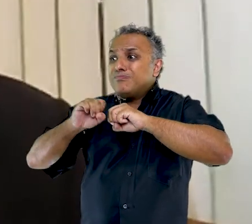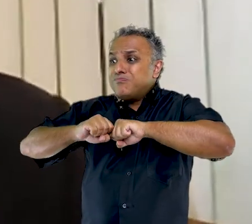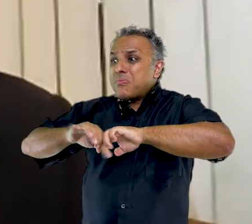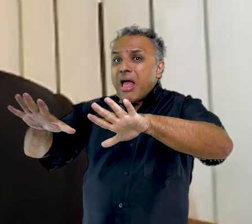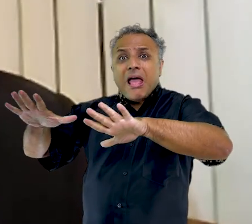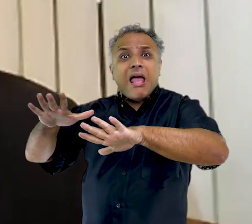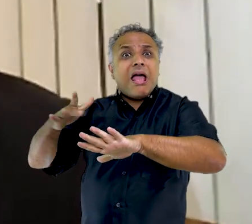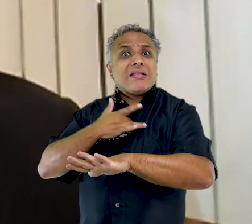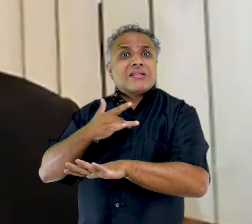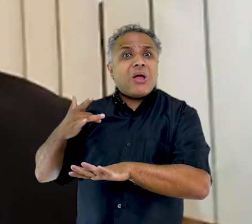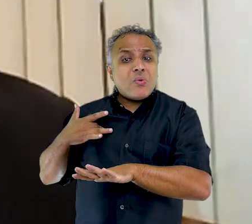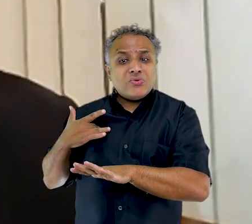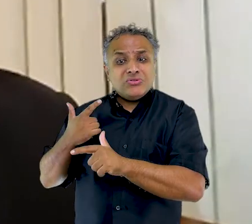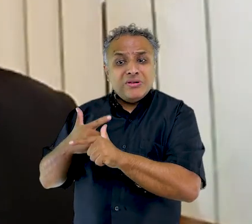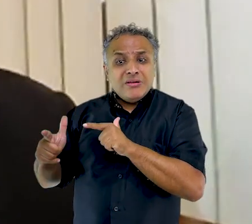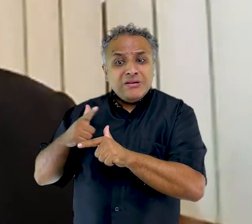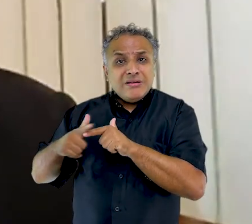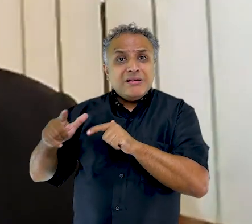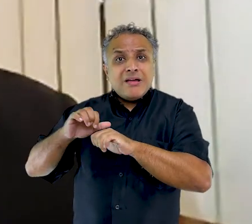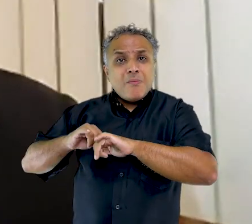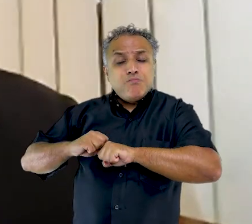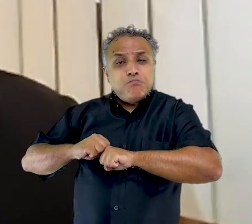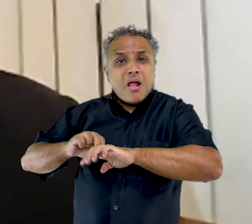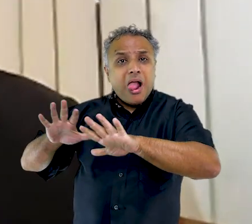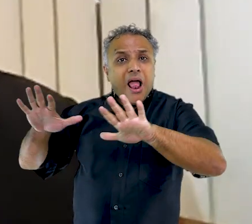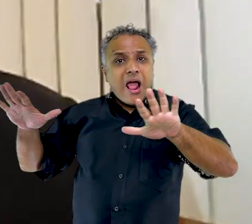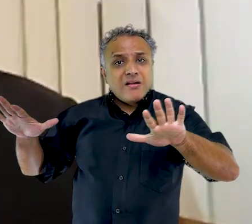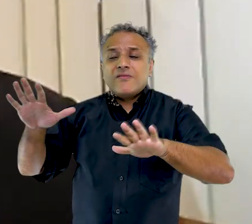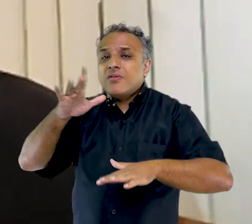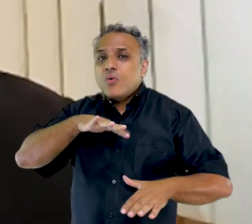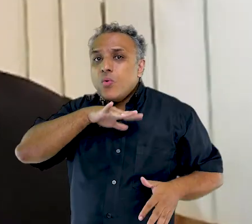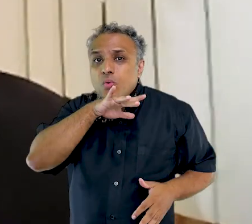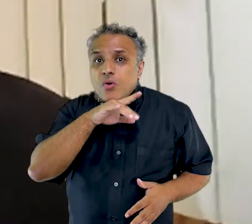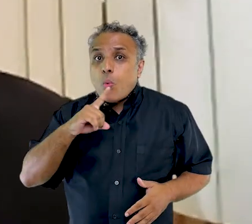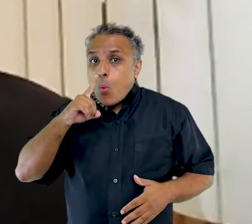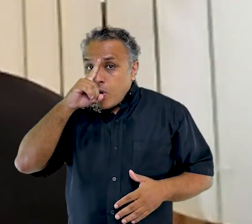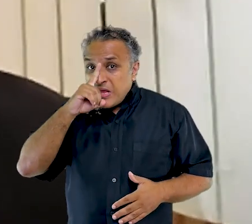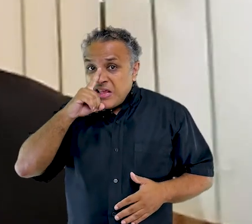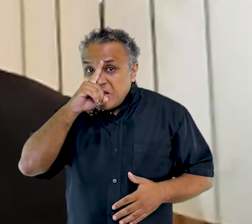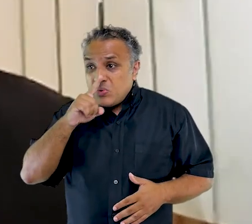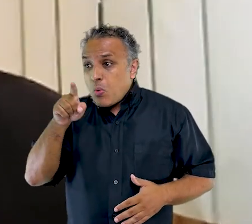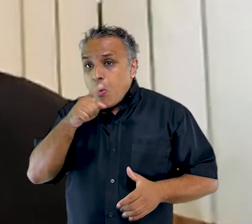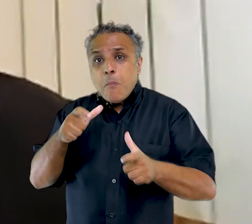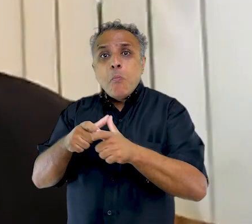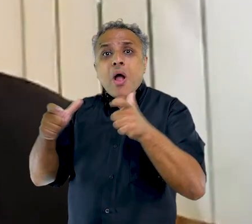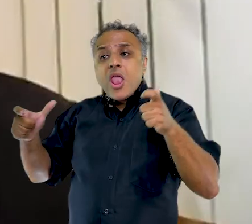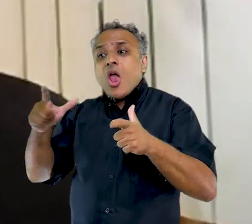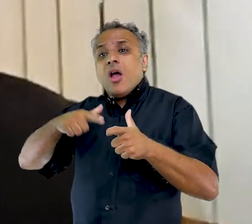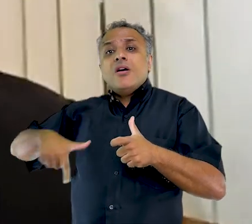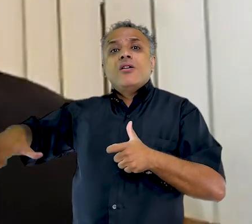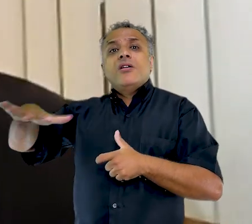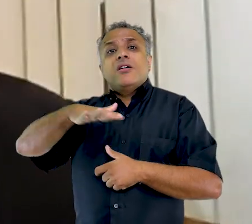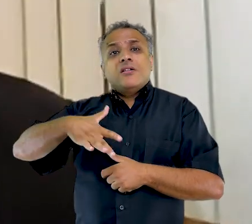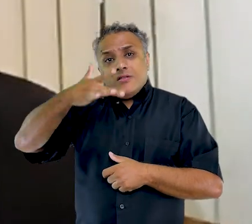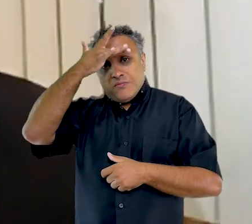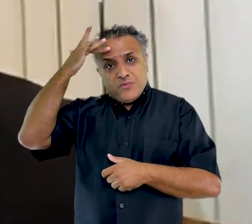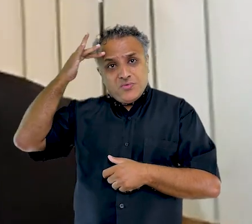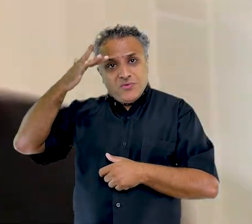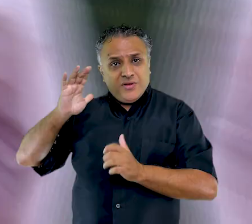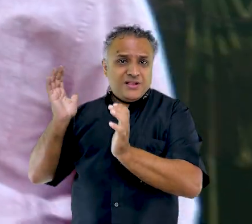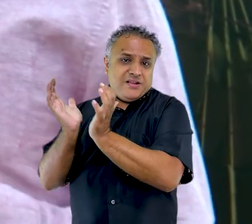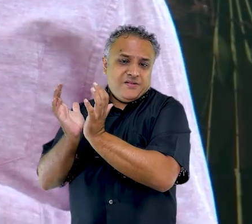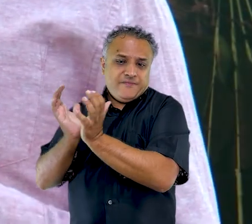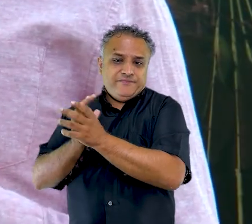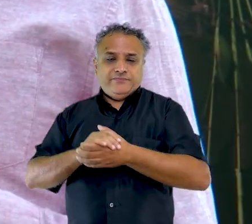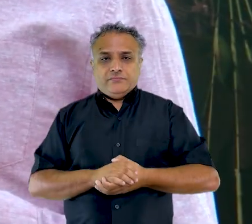saúde sanitária dizia que isso podia levar a um risco maior aos demais membros daquela